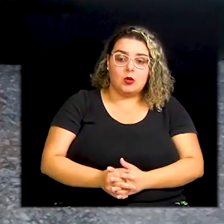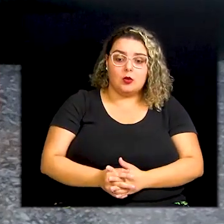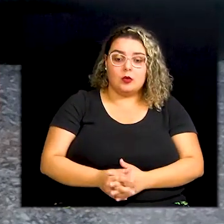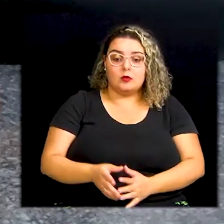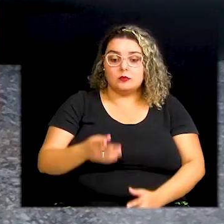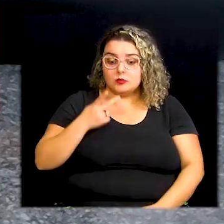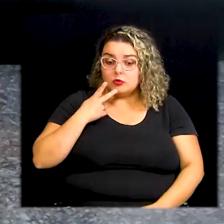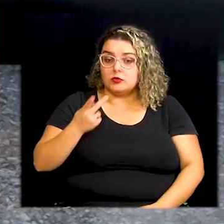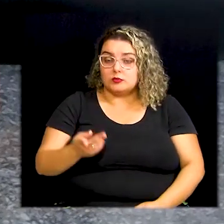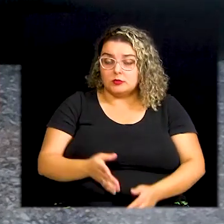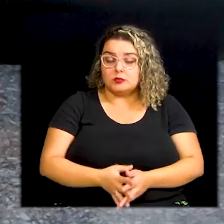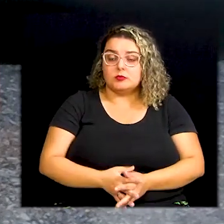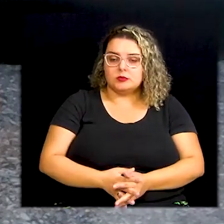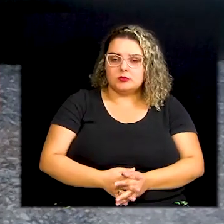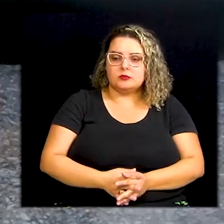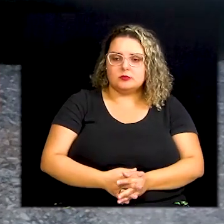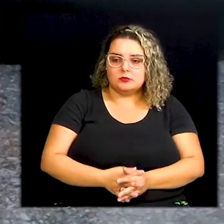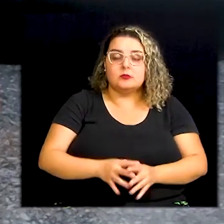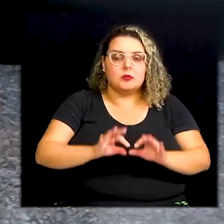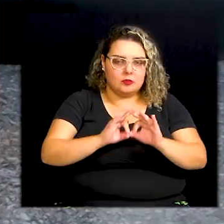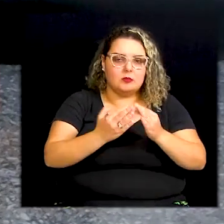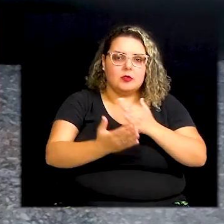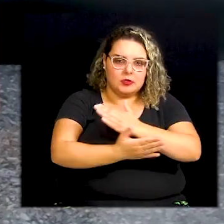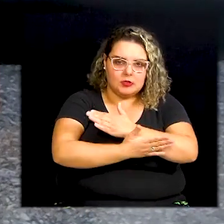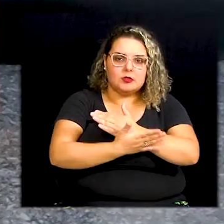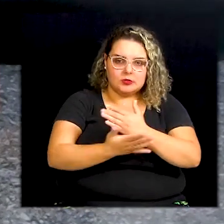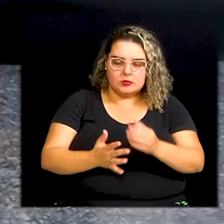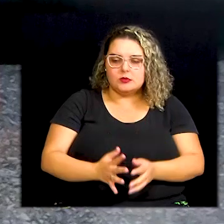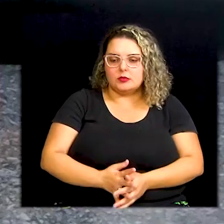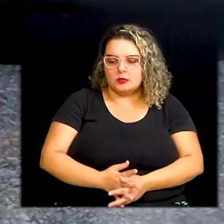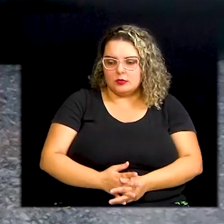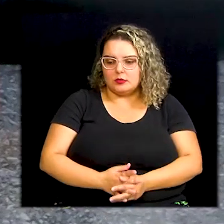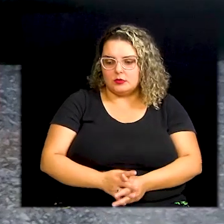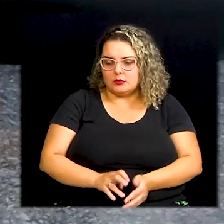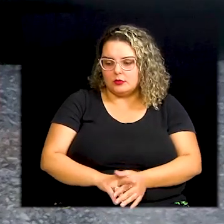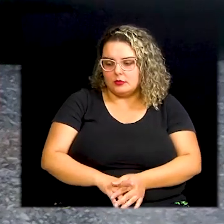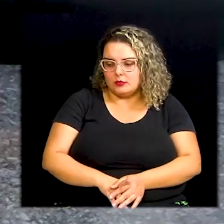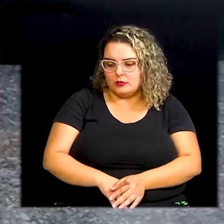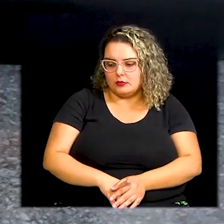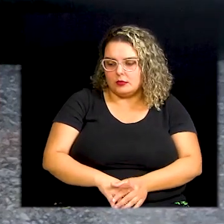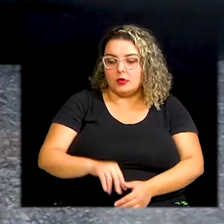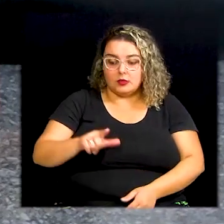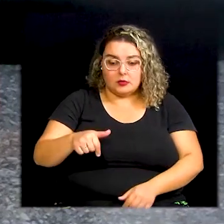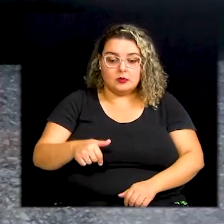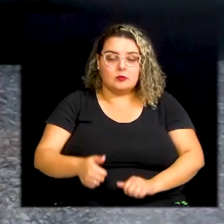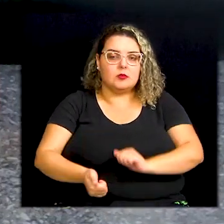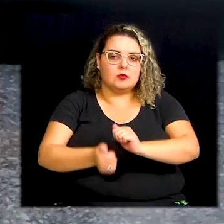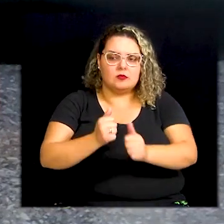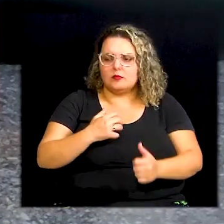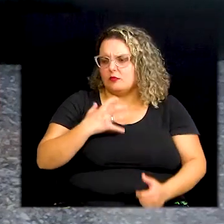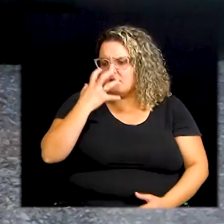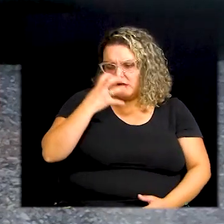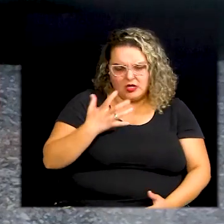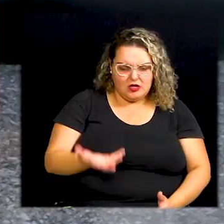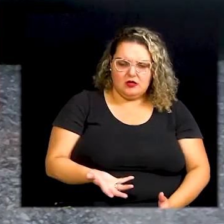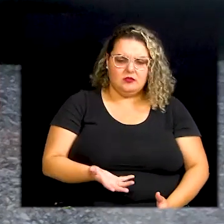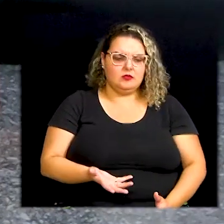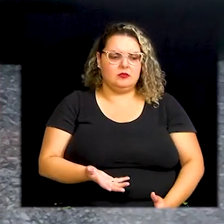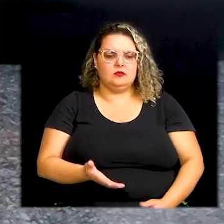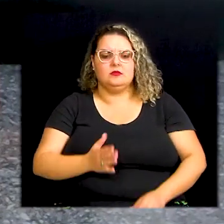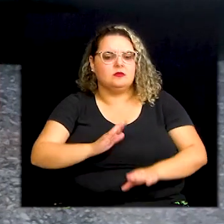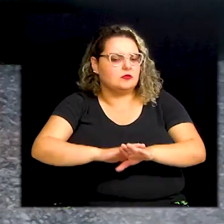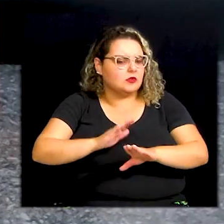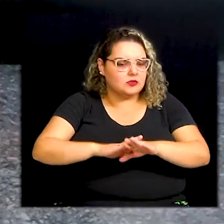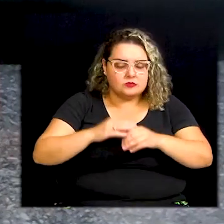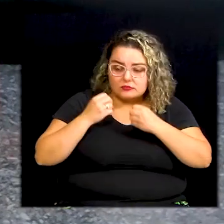como eu disse, minha família me ajuda bastante nisso. Às vezes, pós-jogo, assim, eu fico bravo que eu